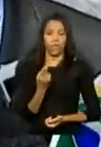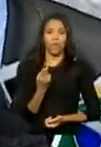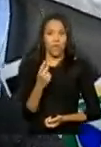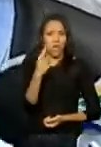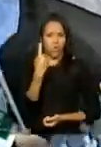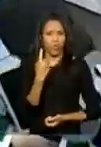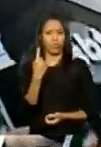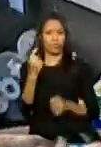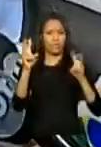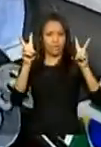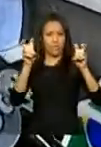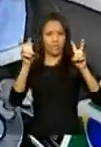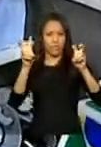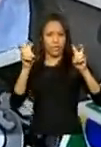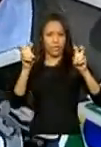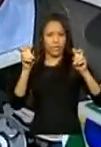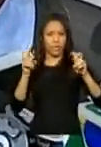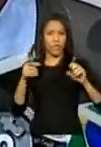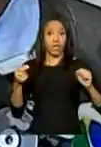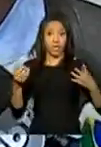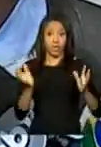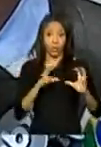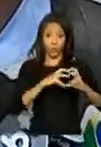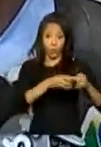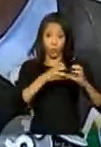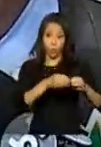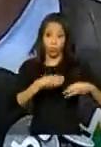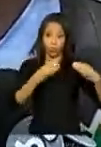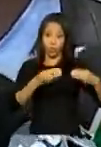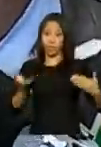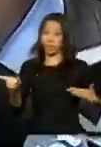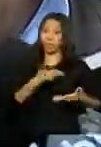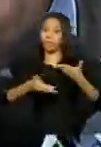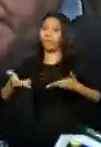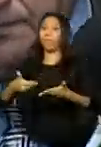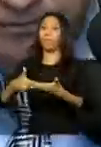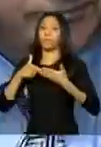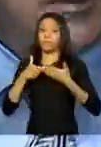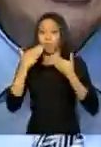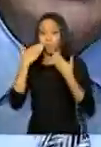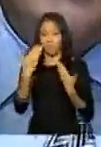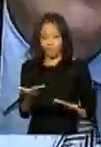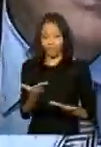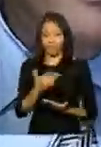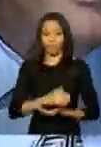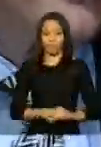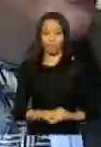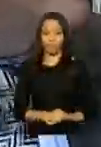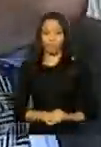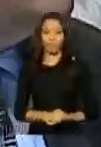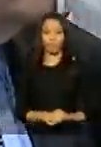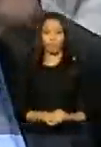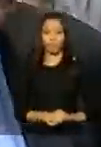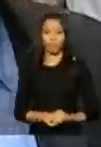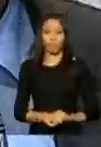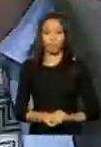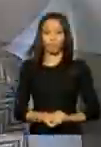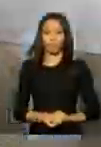temas que a Comissão de Transição vai me apresentar. Obrigada, Fernando. Obrigado, gente. Beleza.